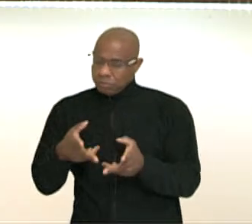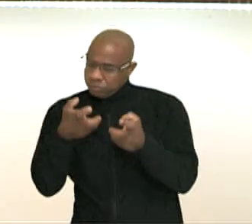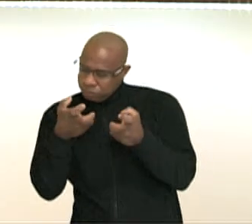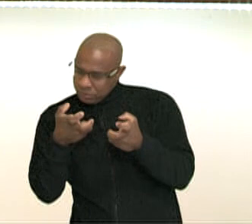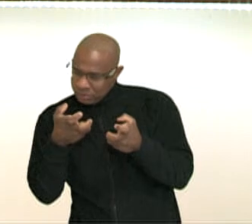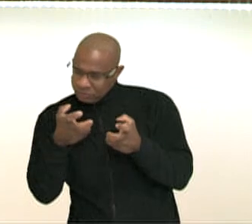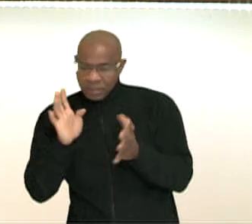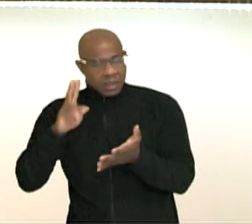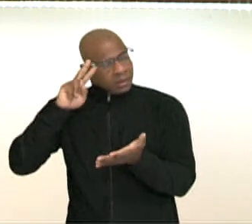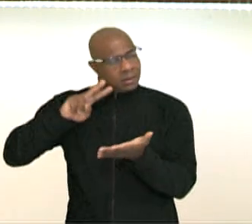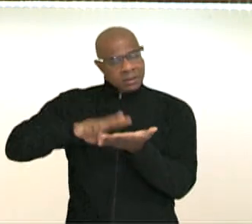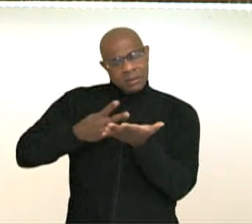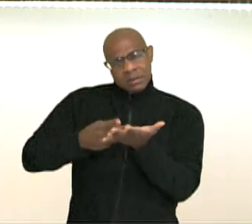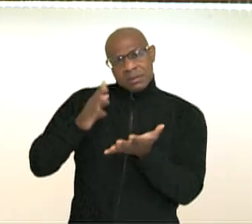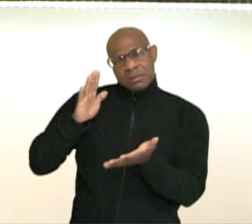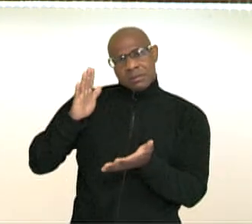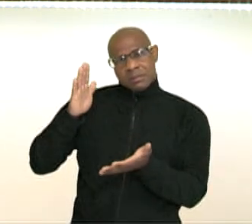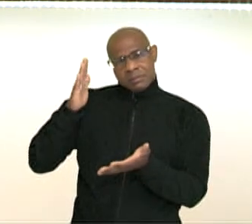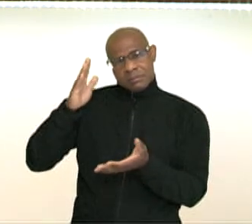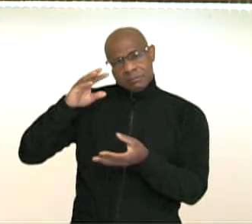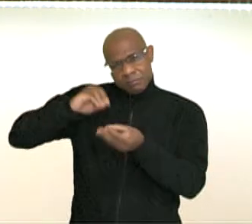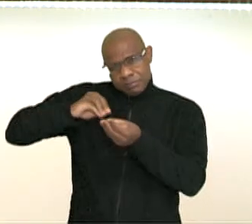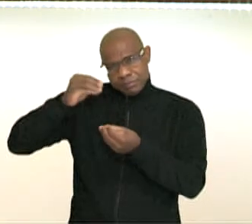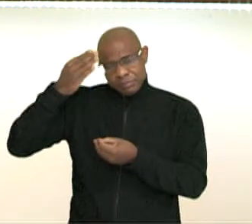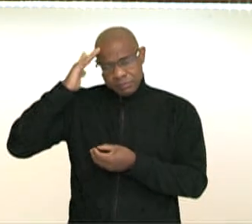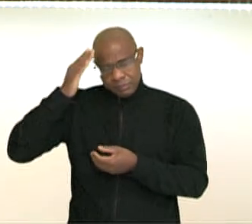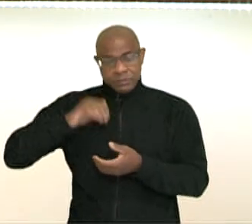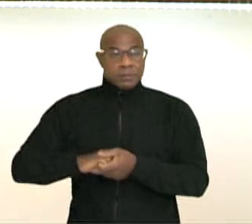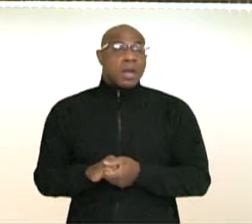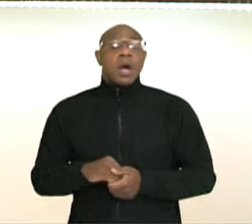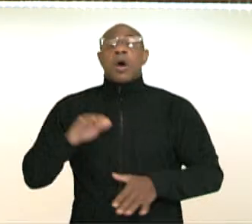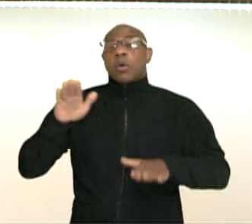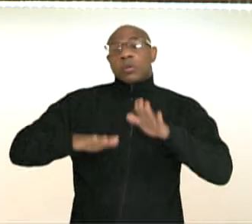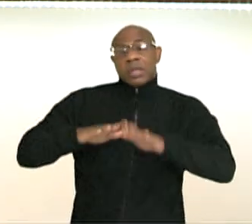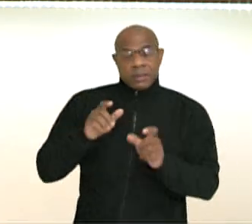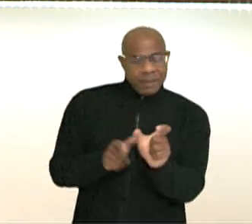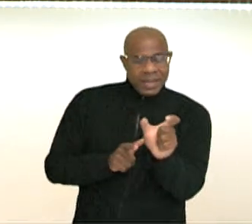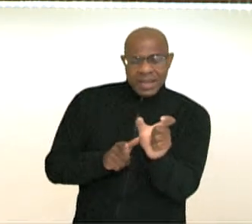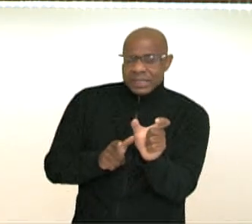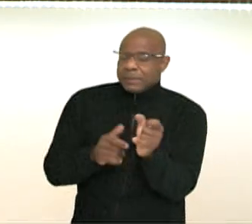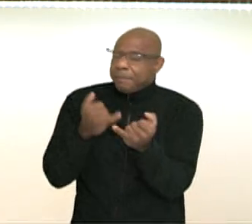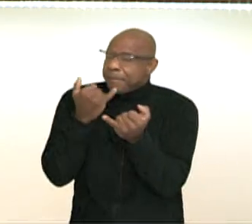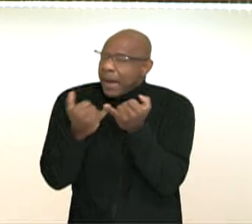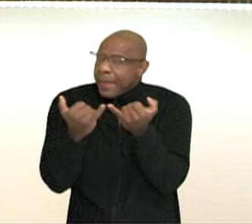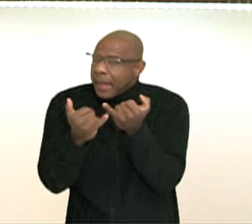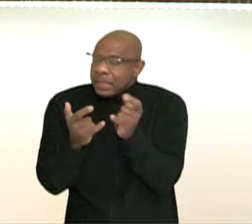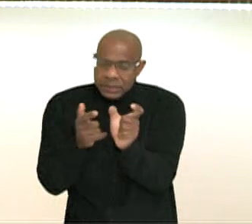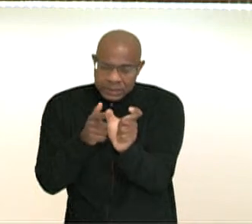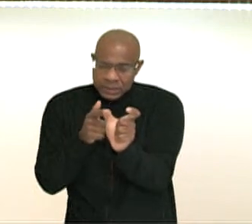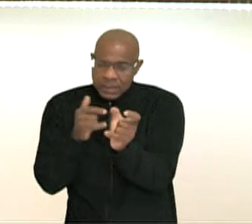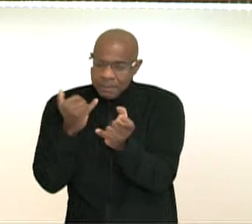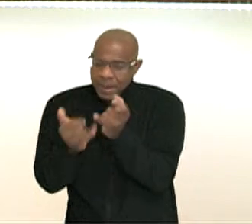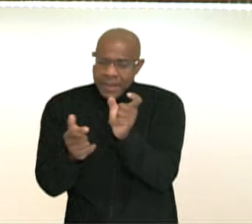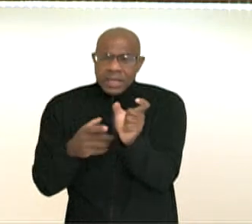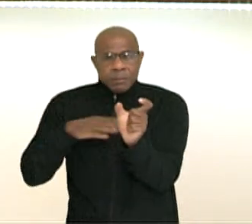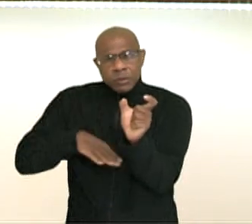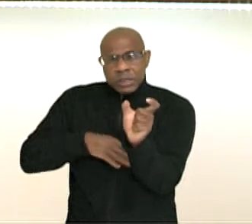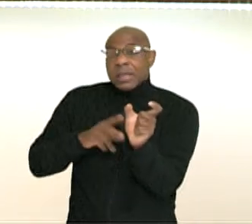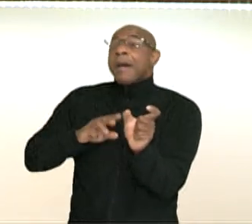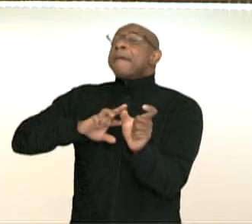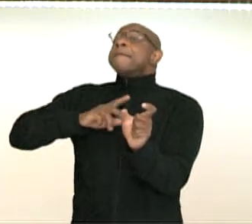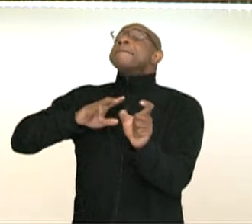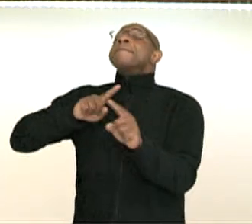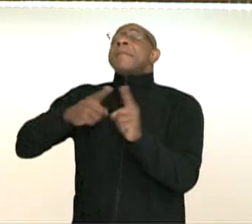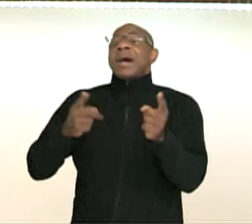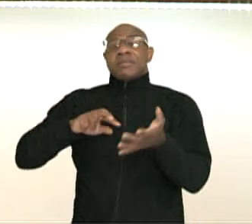Mas cuidado com os falsos cognatos. Aquela palavra que parece, mas é outra coisa. Então a gente tem que conhecer